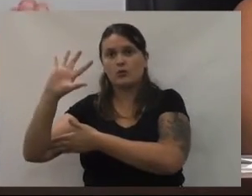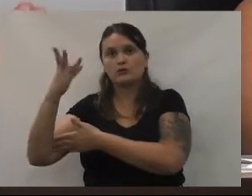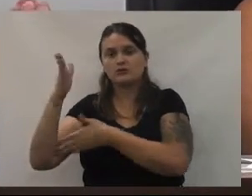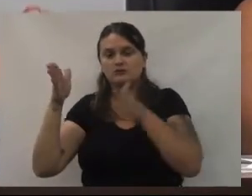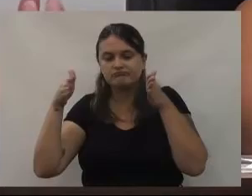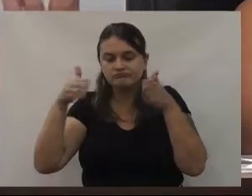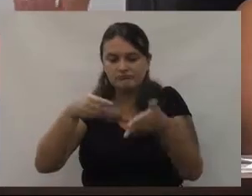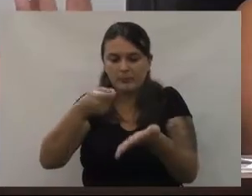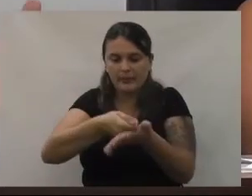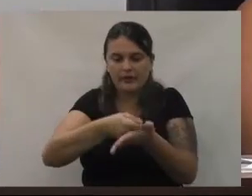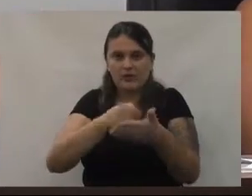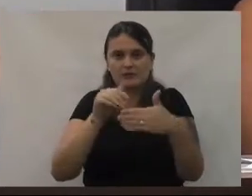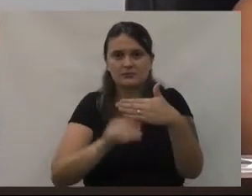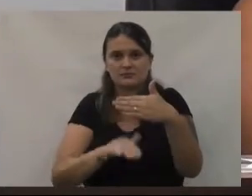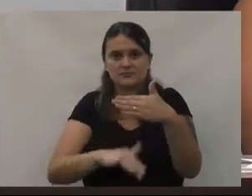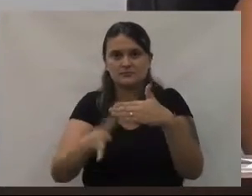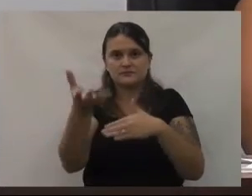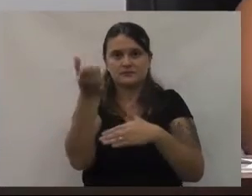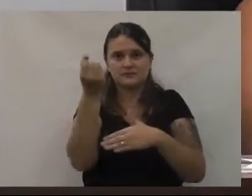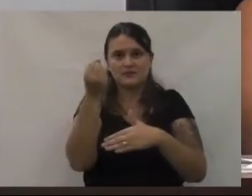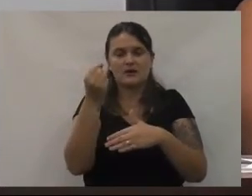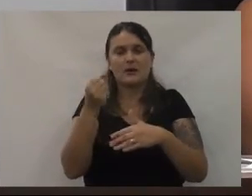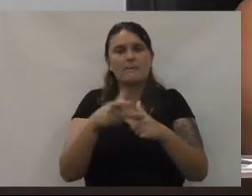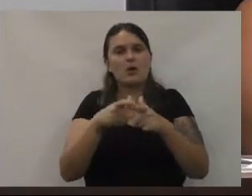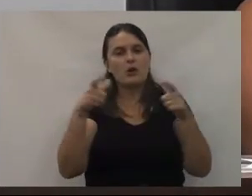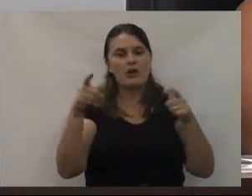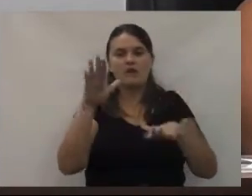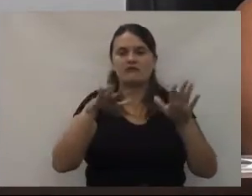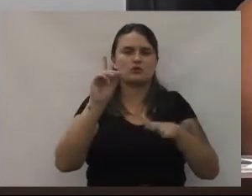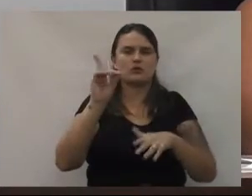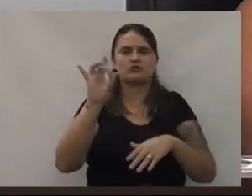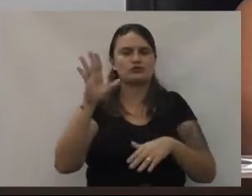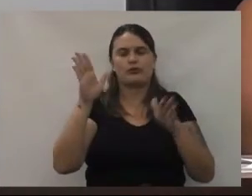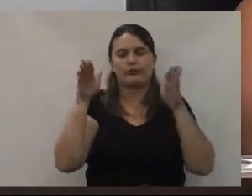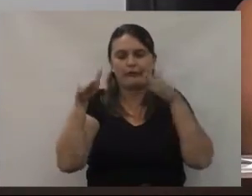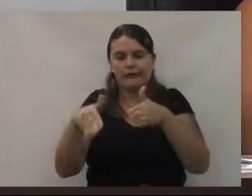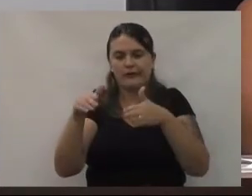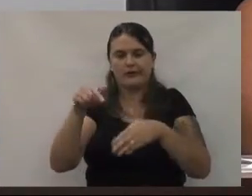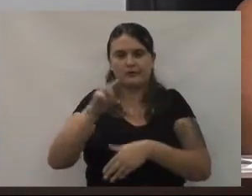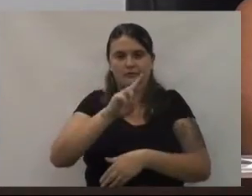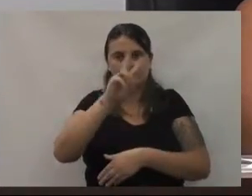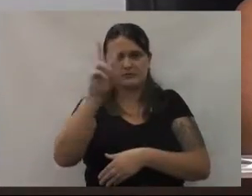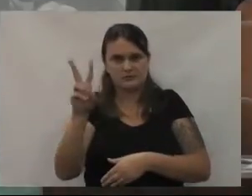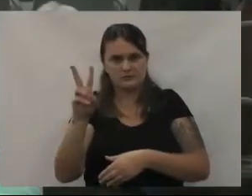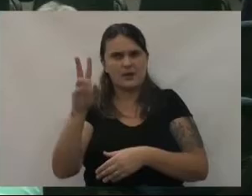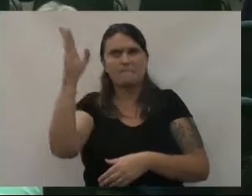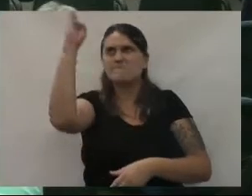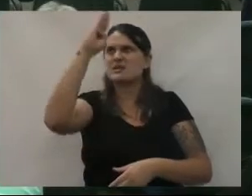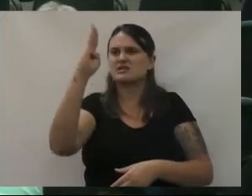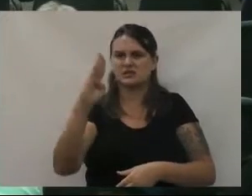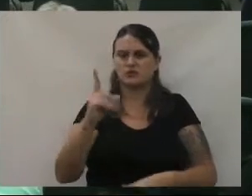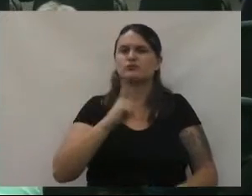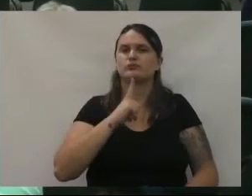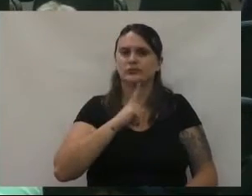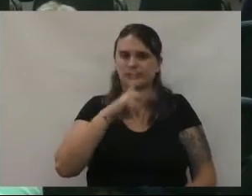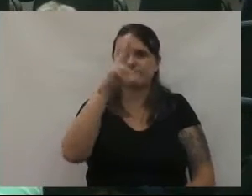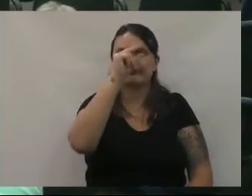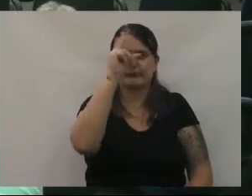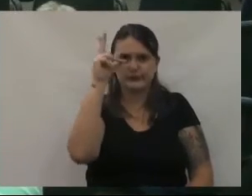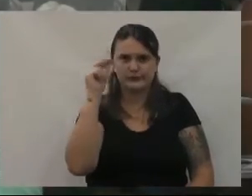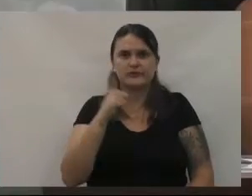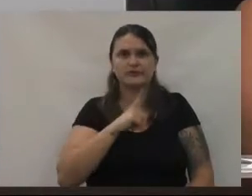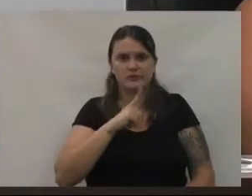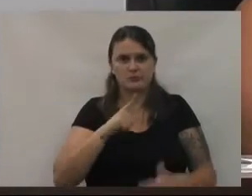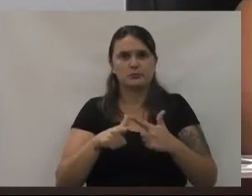contribuição ao fundo. Muitos fundos de aposentadoria, não é só a União da Vitória, e isso a nível Brasil, em muitas prefeituras tem